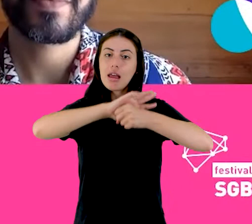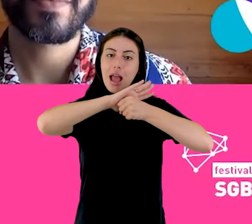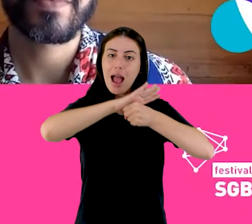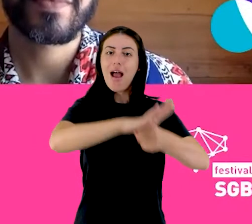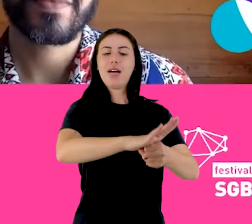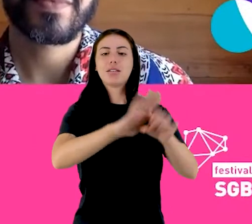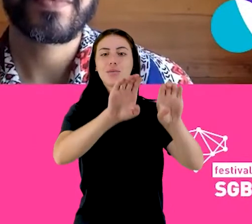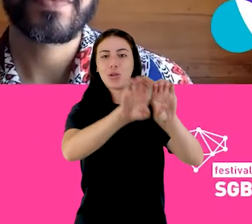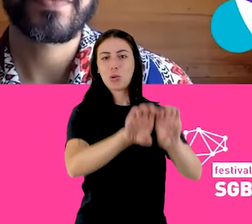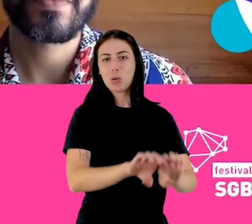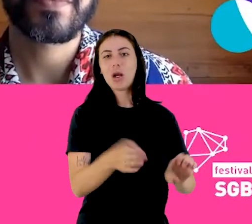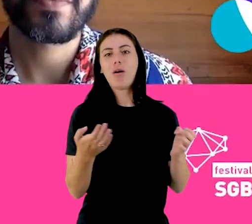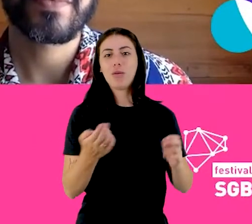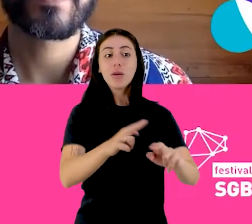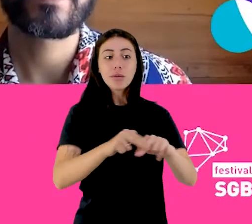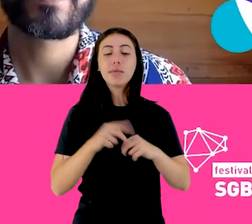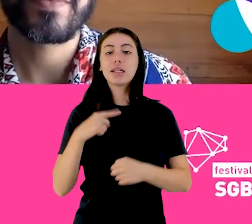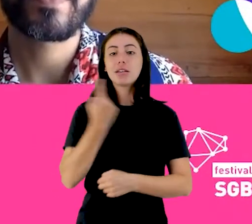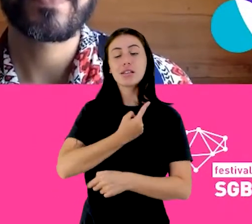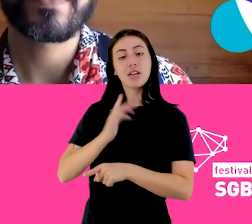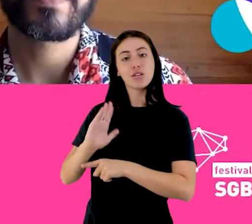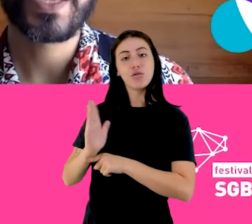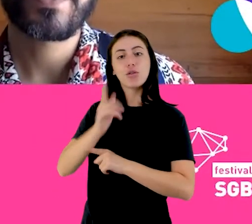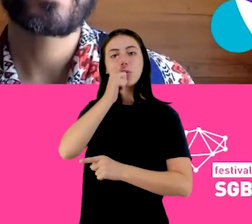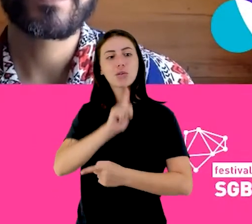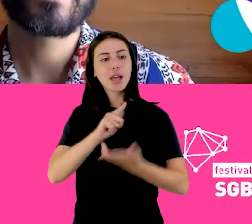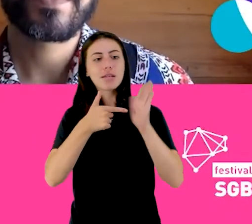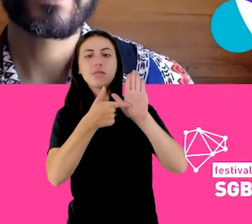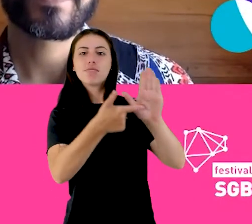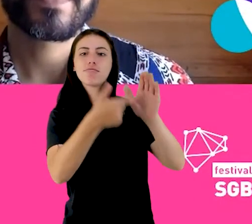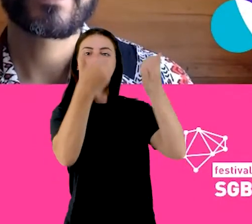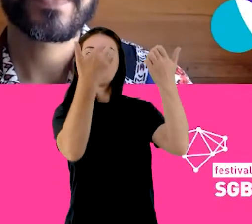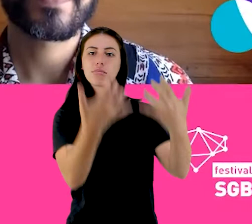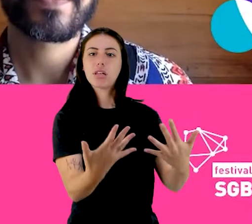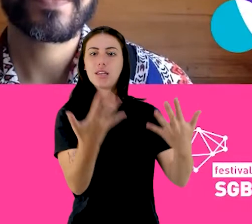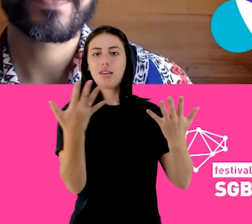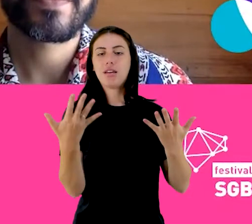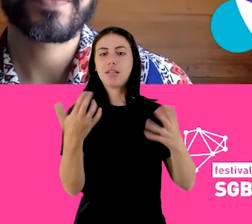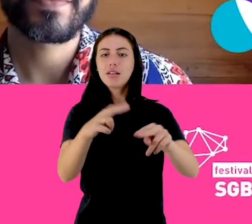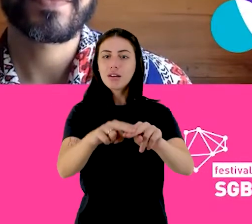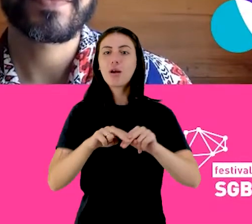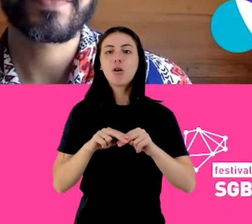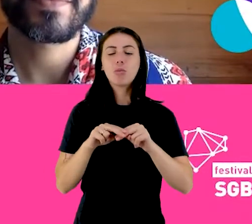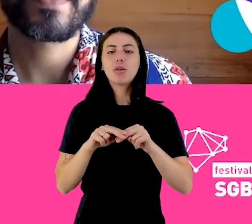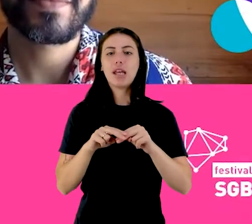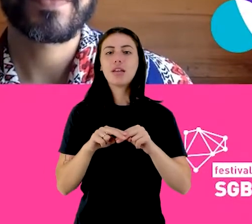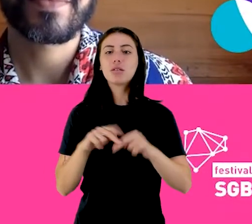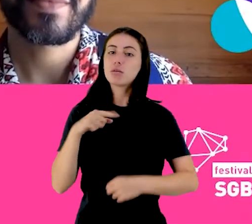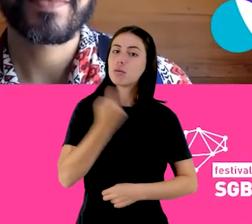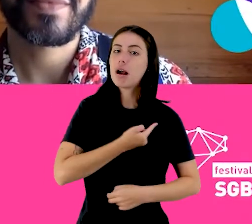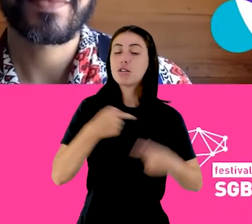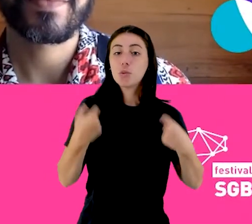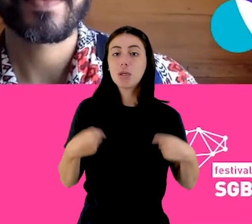uma situação posta de racismo estrutural. Ele existe. E as políticas, isso só vai mudar se a gente tiver a